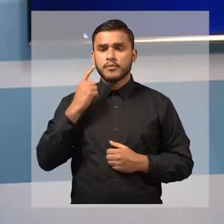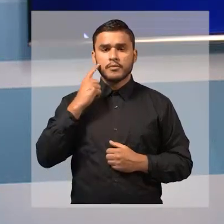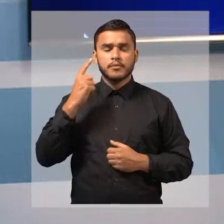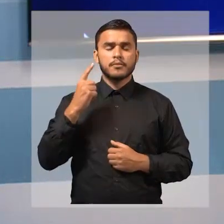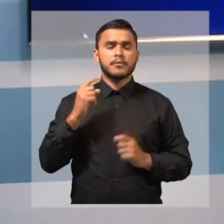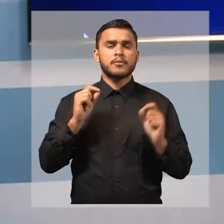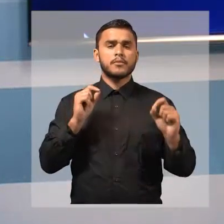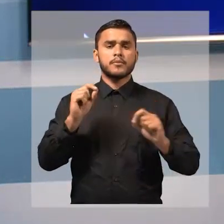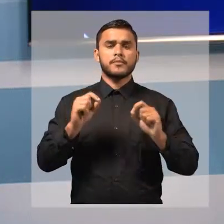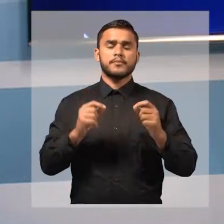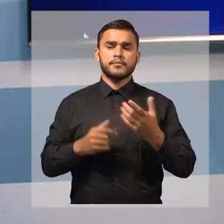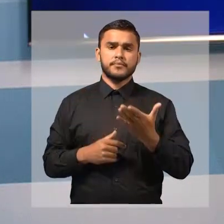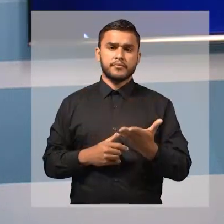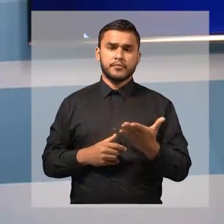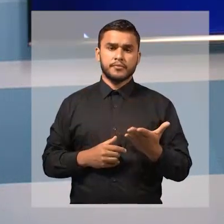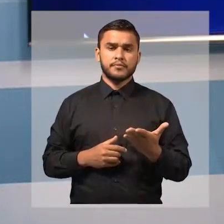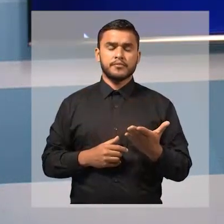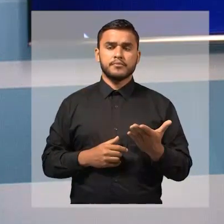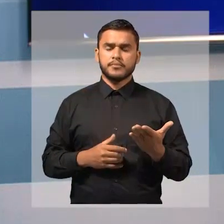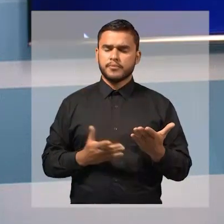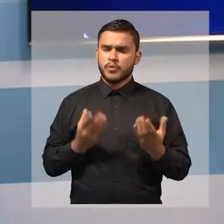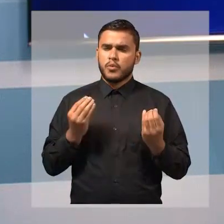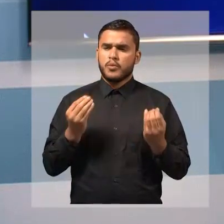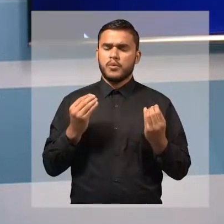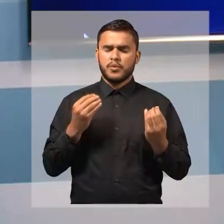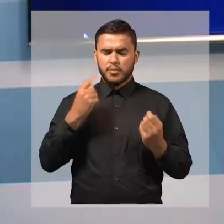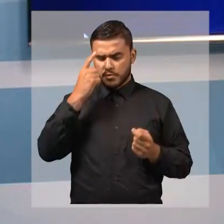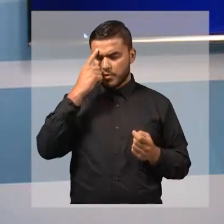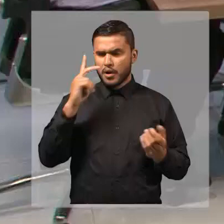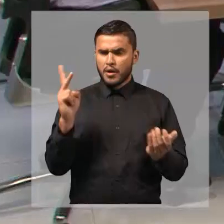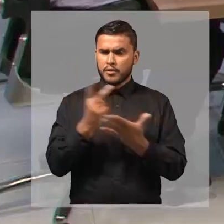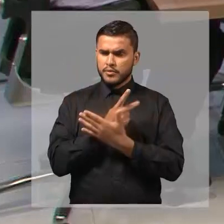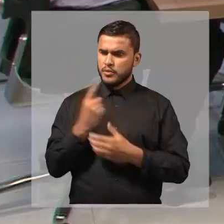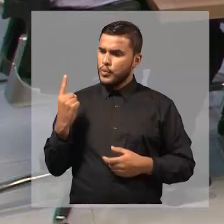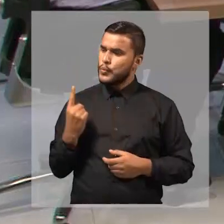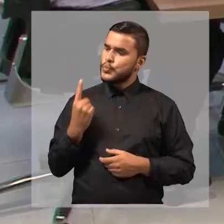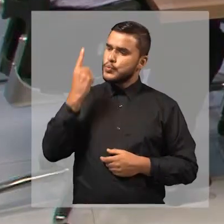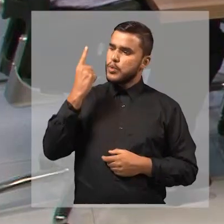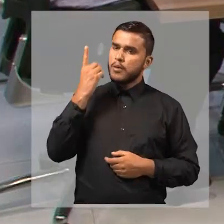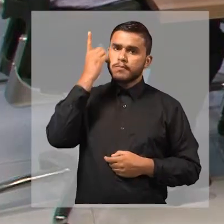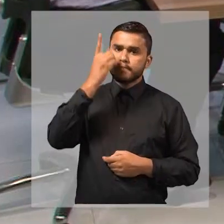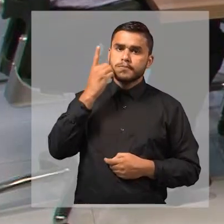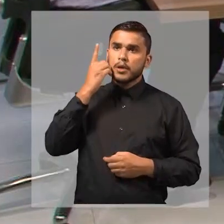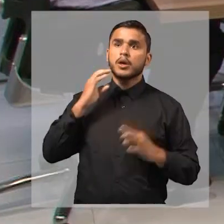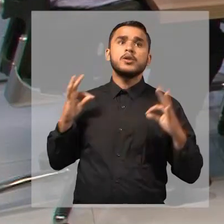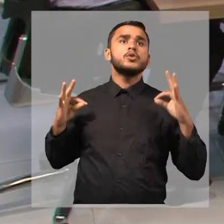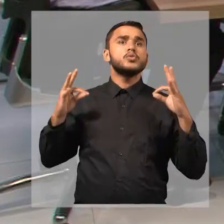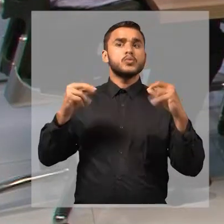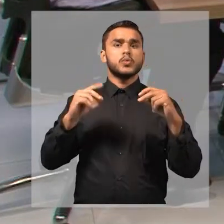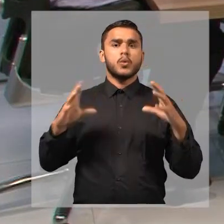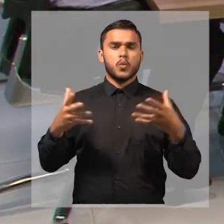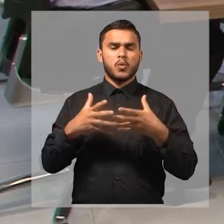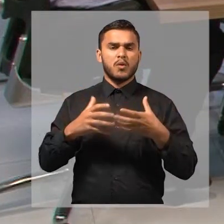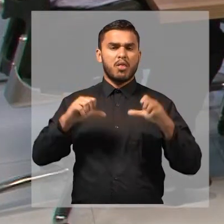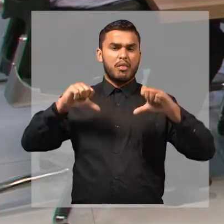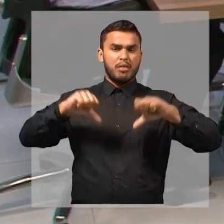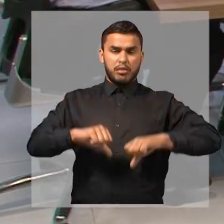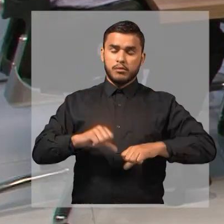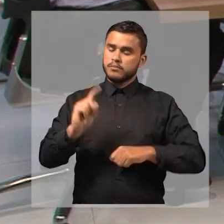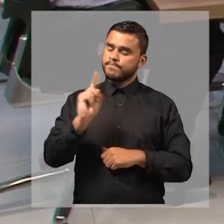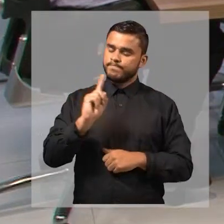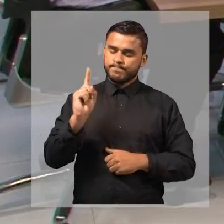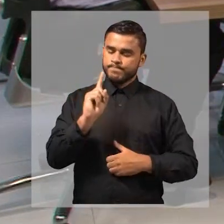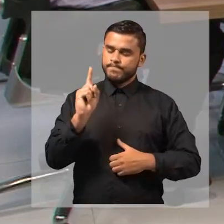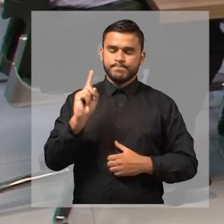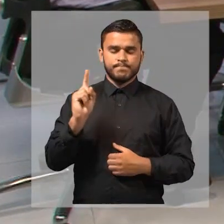partir de um péssimo exemplo como este, generalizar. Né? A Corte de Justiça brasileira,